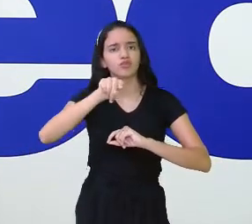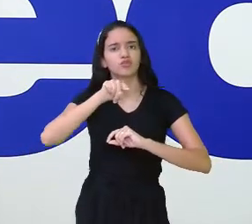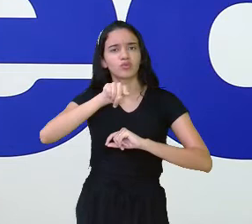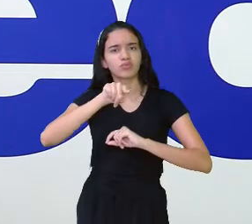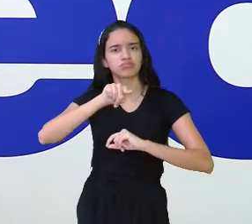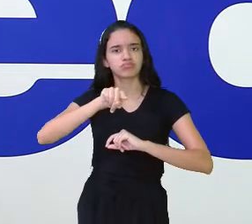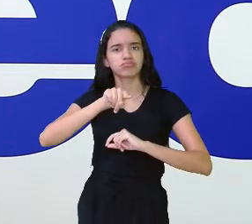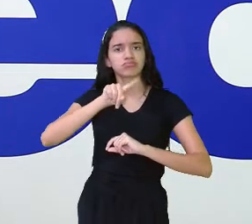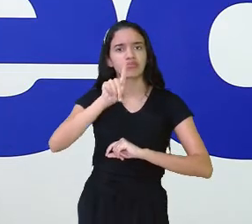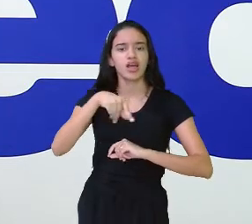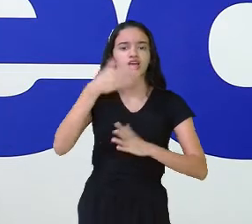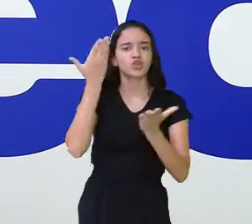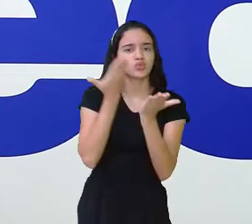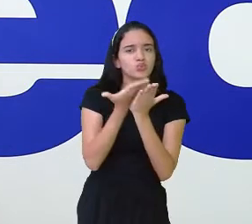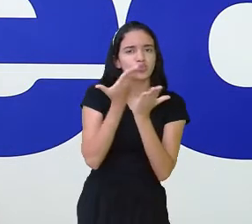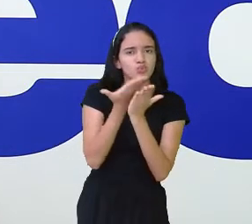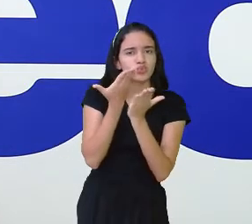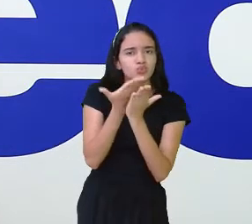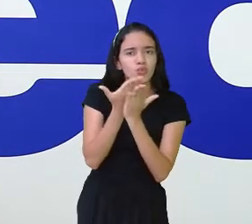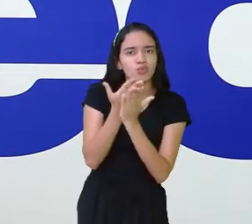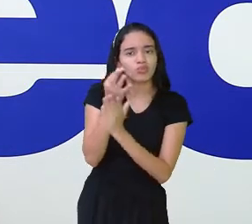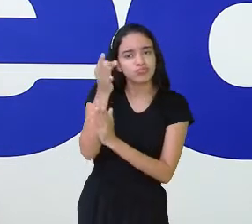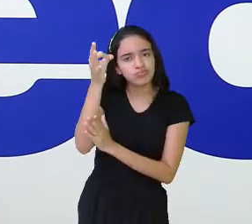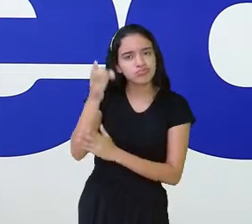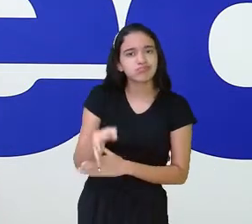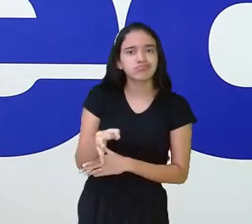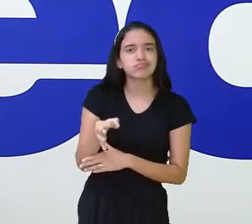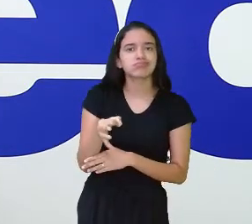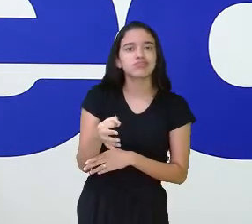você estudar exatamente